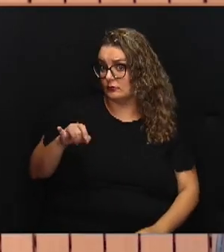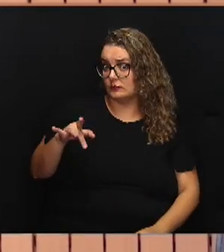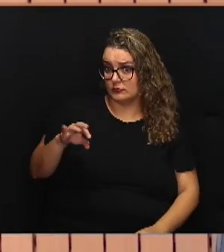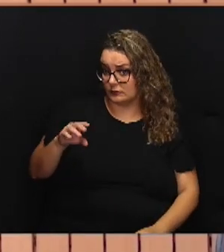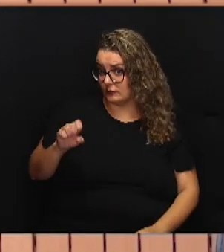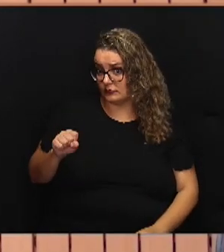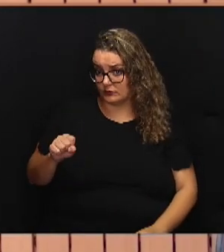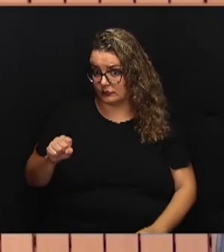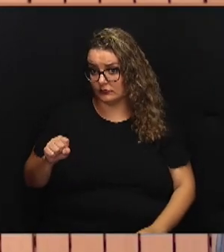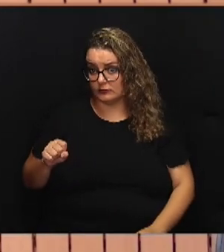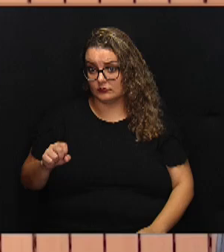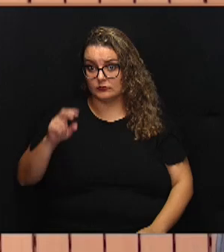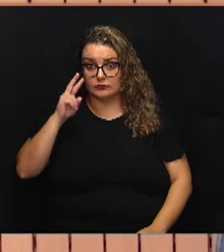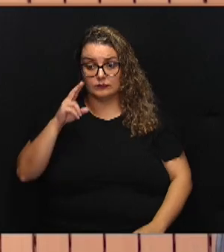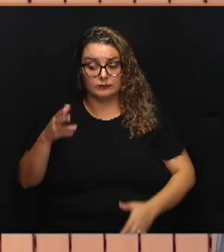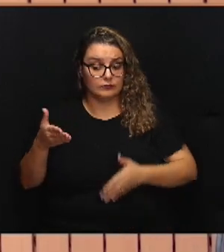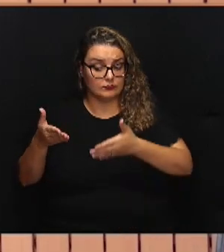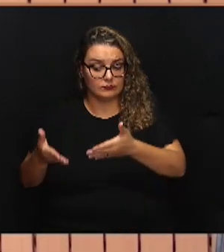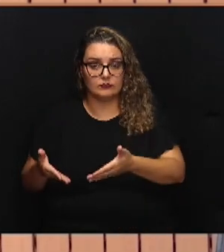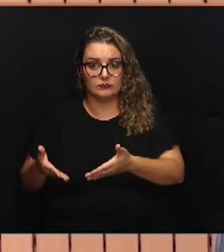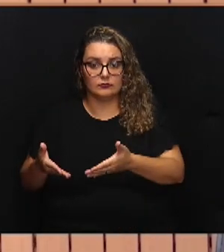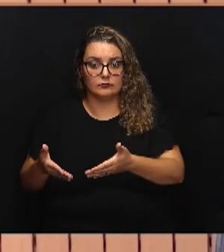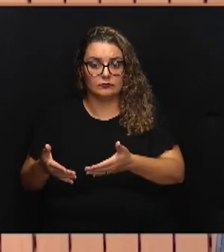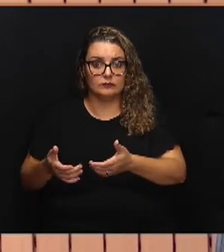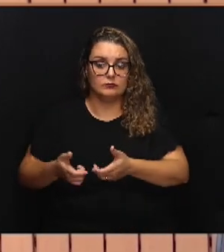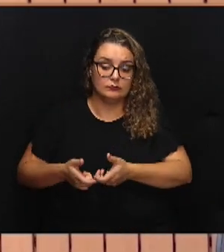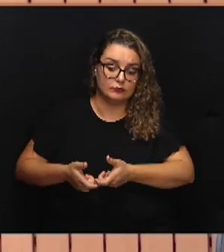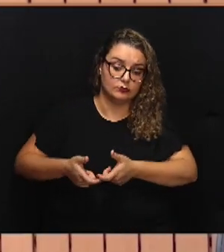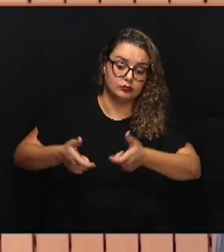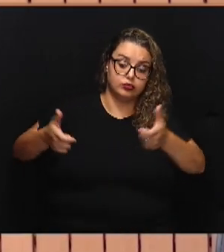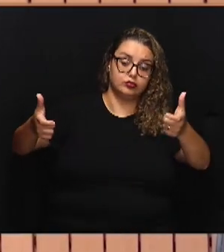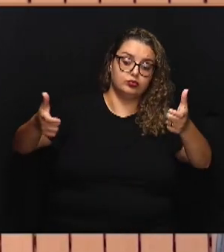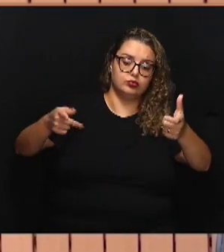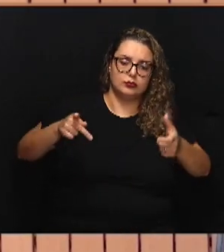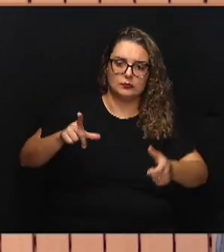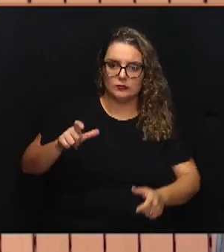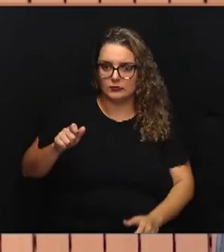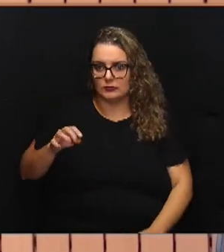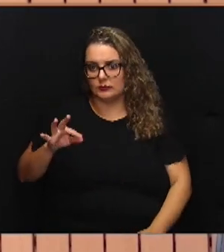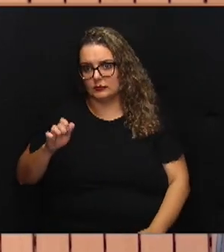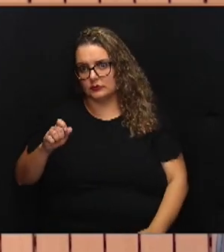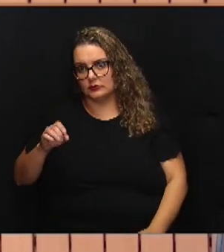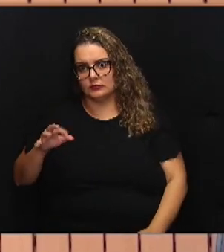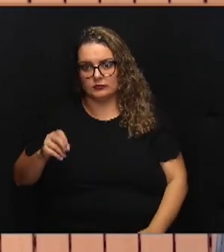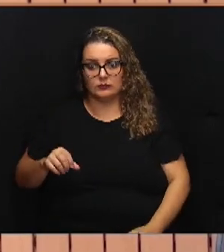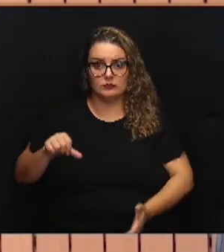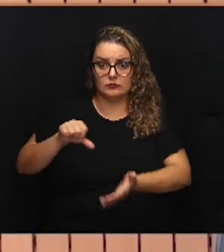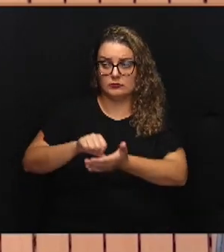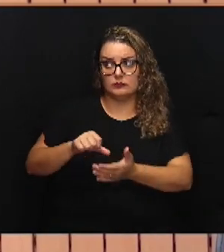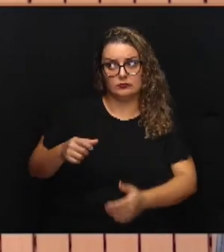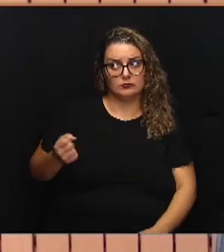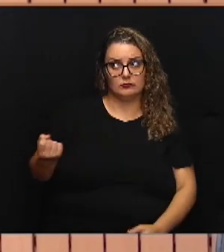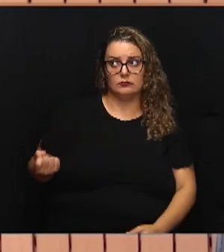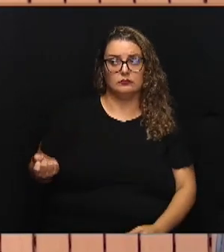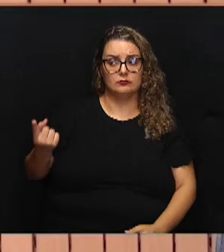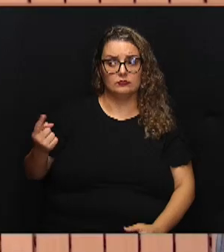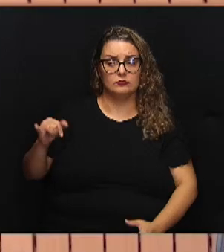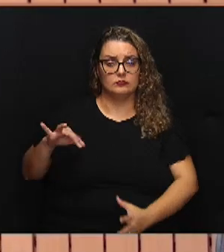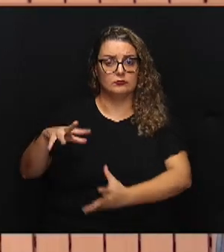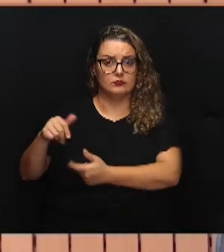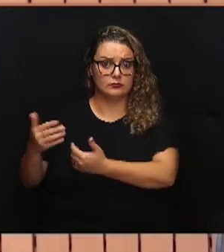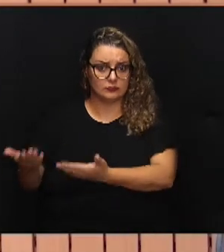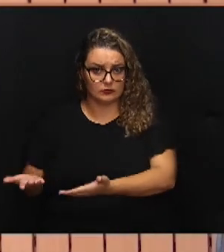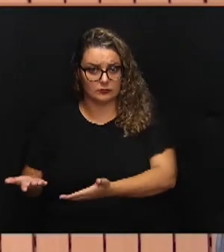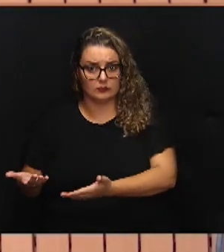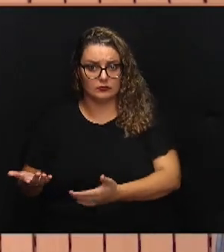dar lugar a mega plataformas com sede no estrangeiro, cujas regras são totalmente alheias